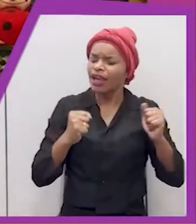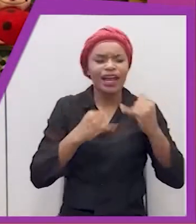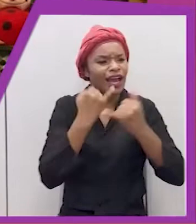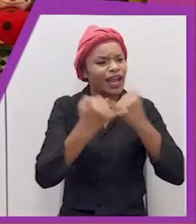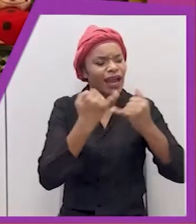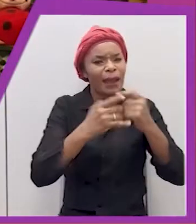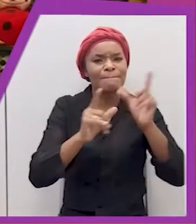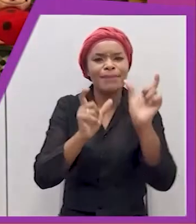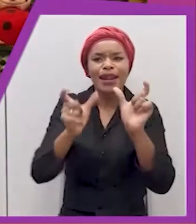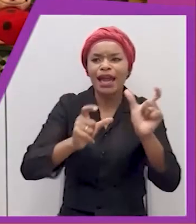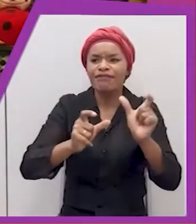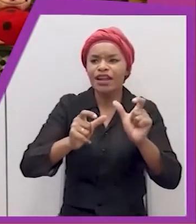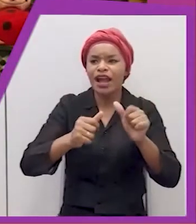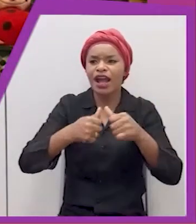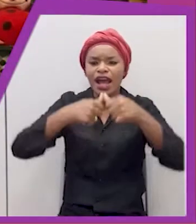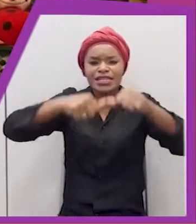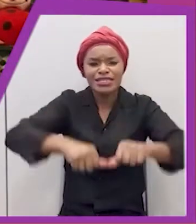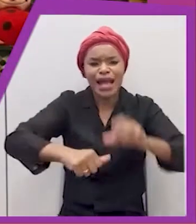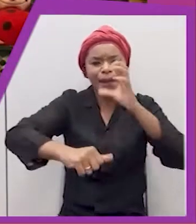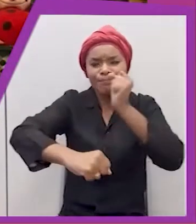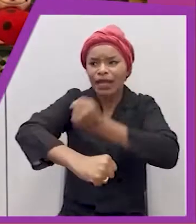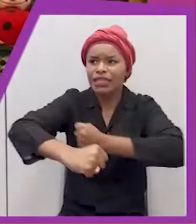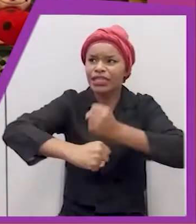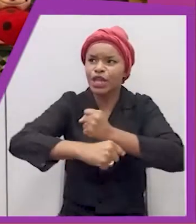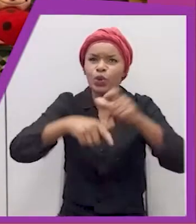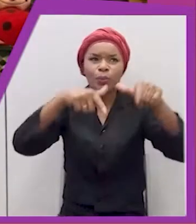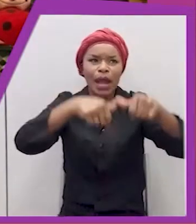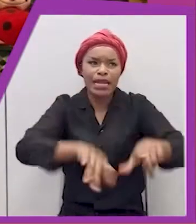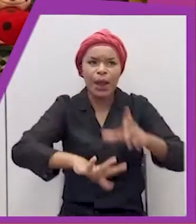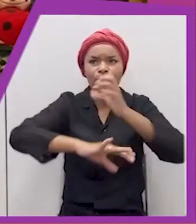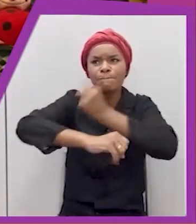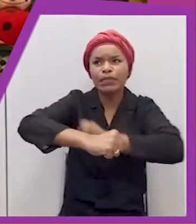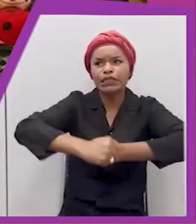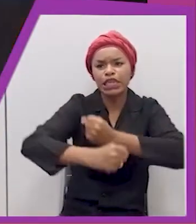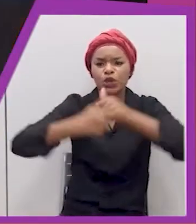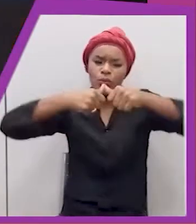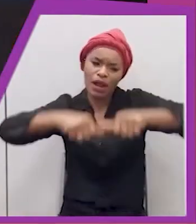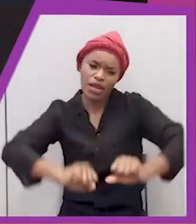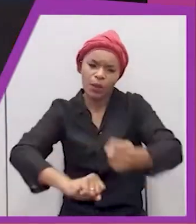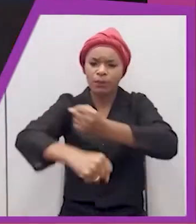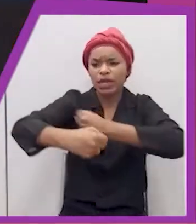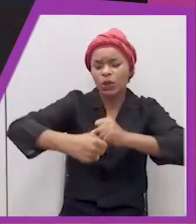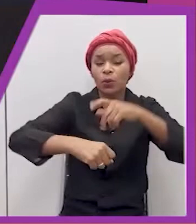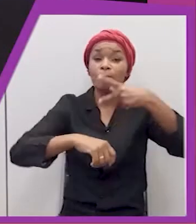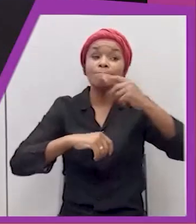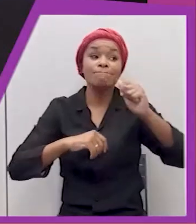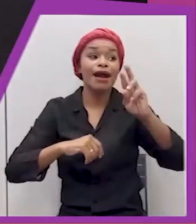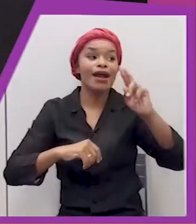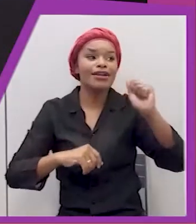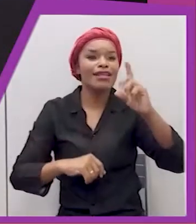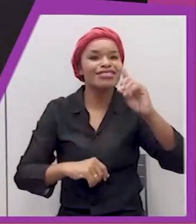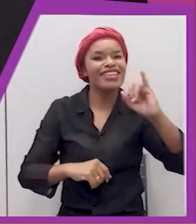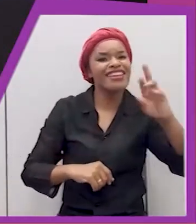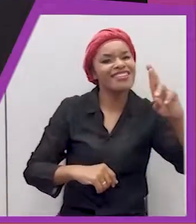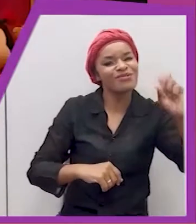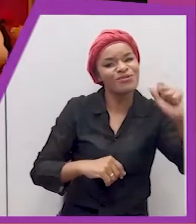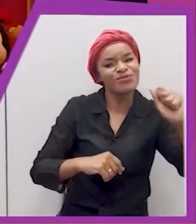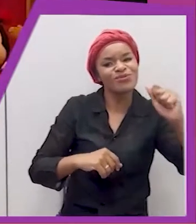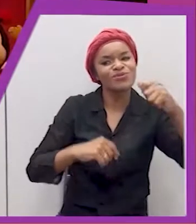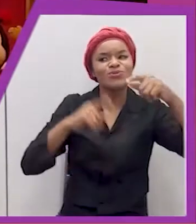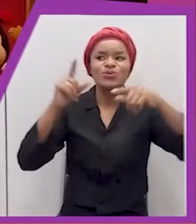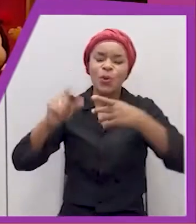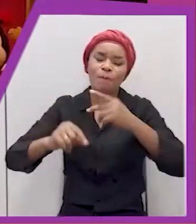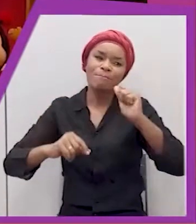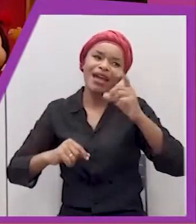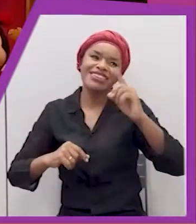parei e fiquei pensando no meu avô do senti uma saudade tão grande e fiquei pensando nosso onde é que foi parar o padeiro